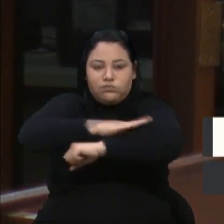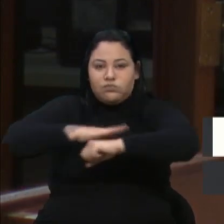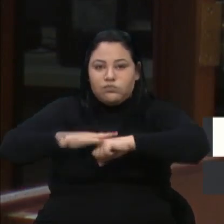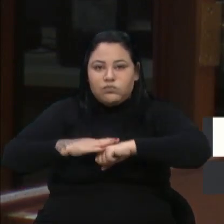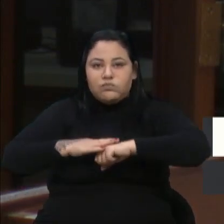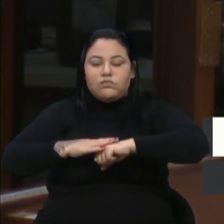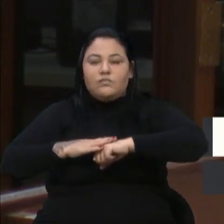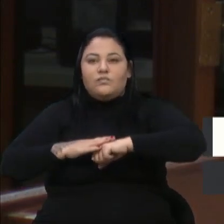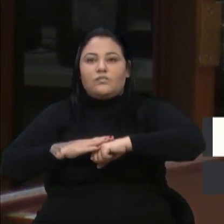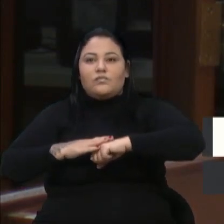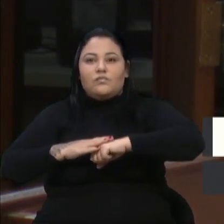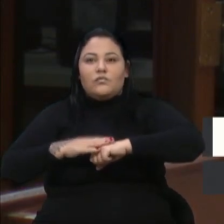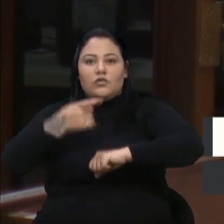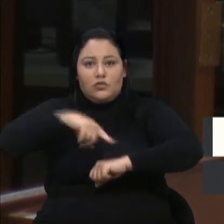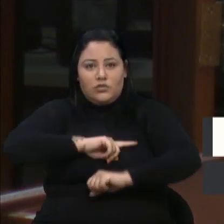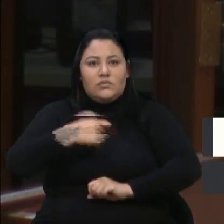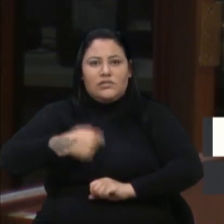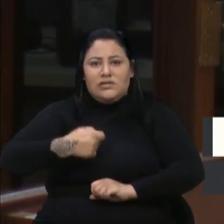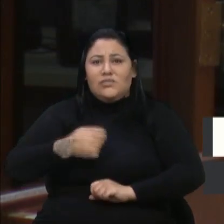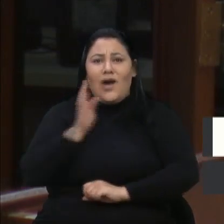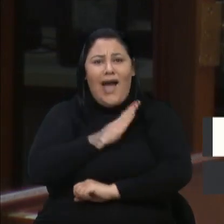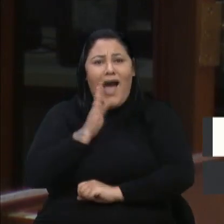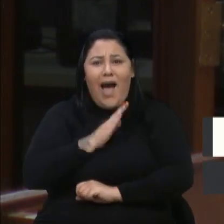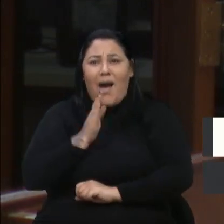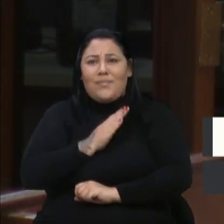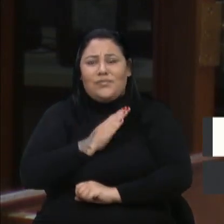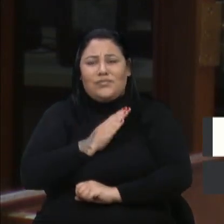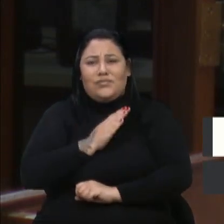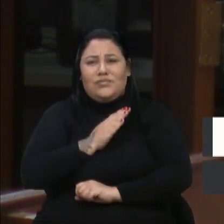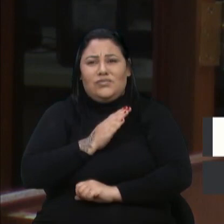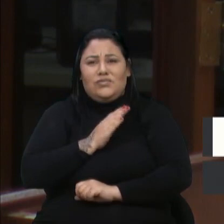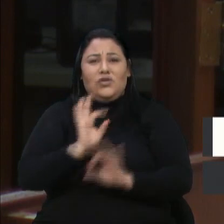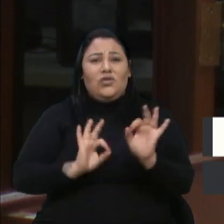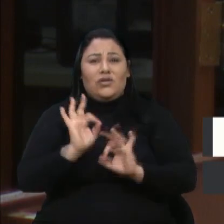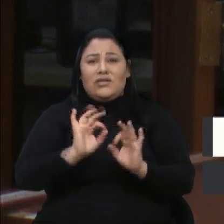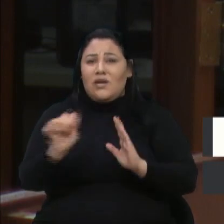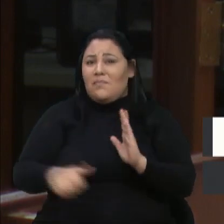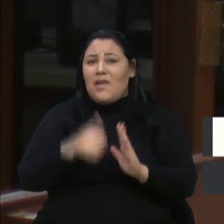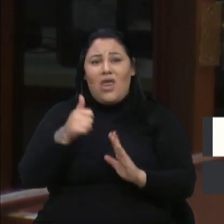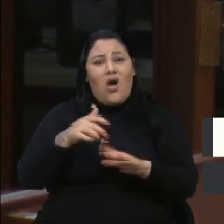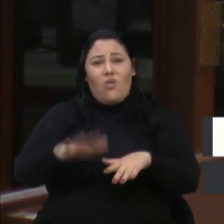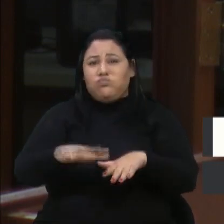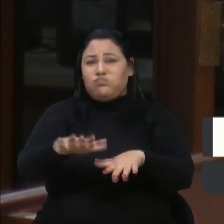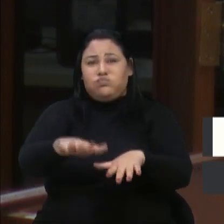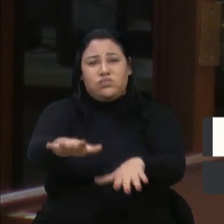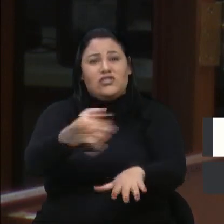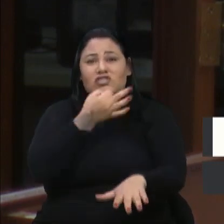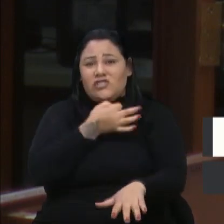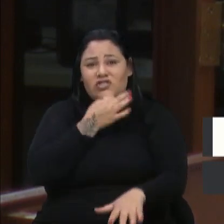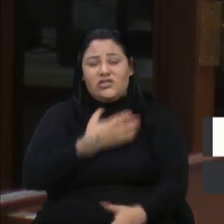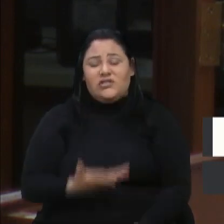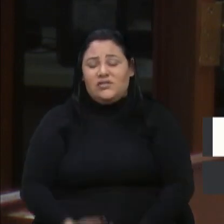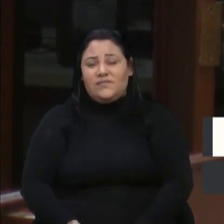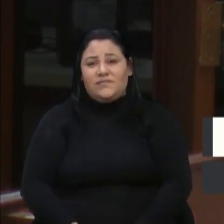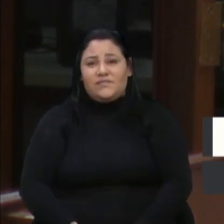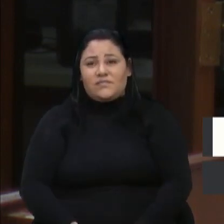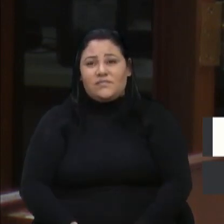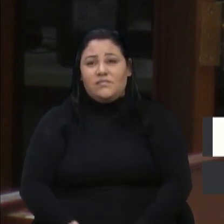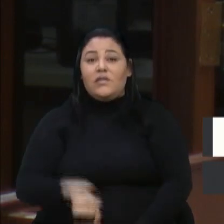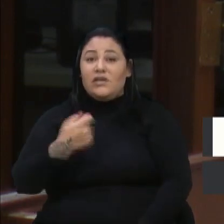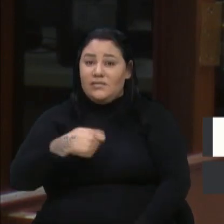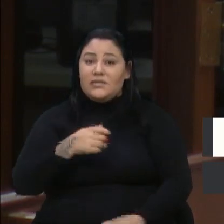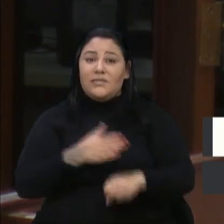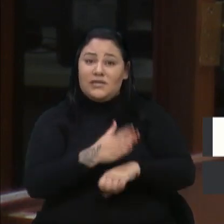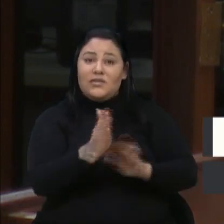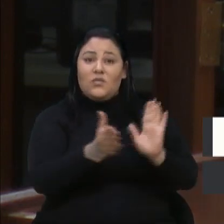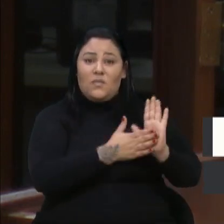gente precisa urgentemente organizar melhor o nosso trânsito, e isso passa pelo plano de mobilidade